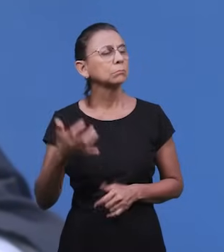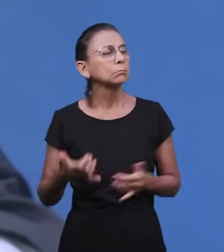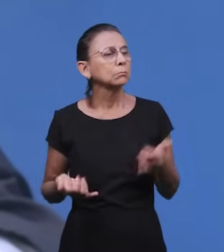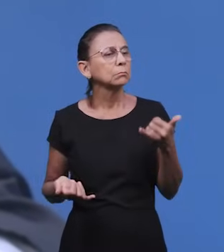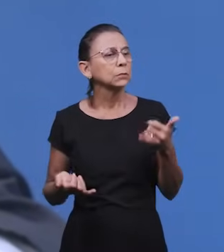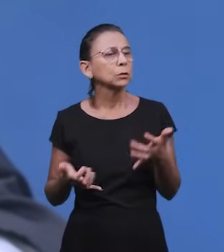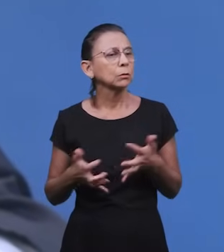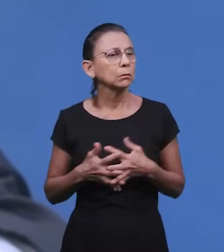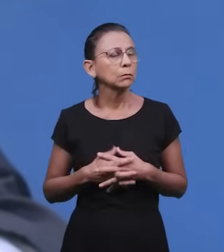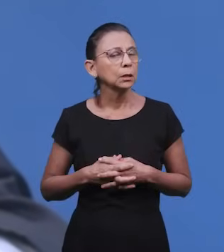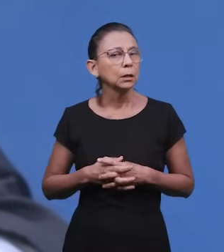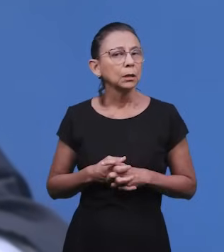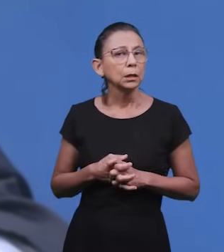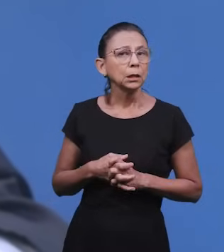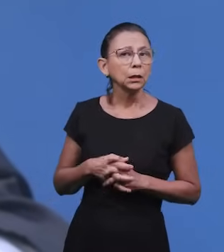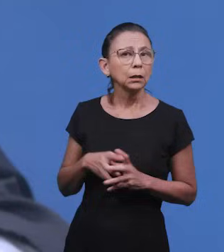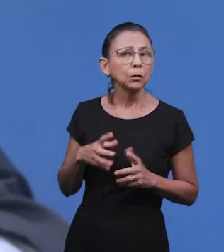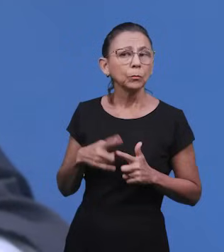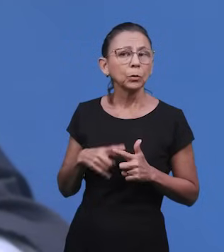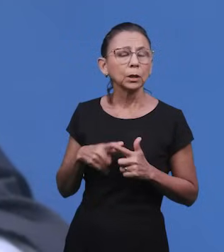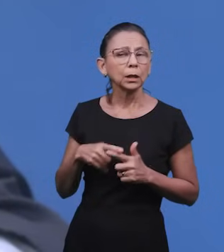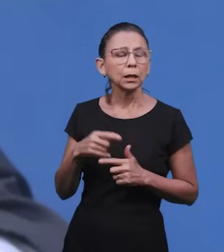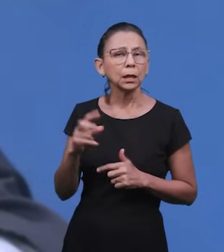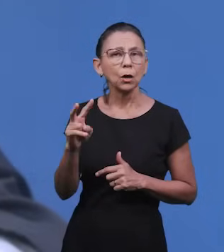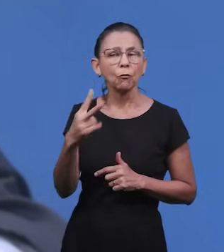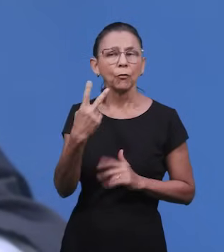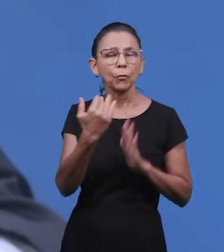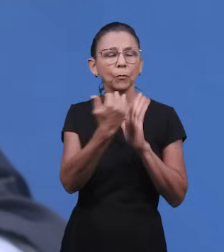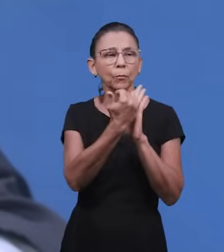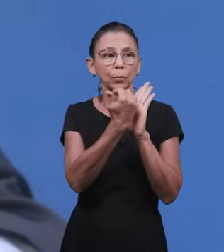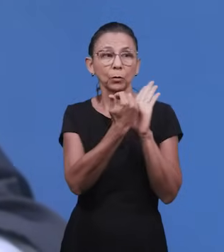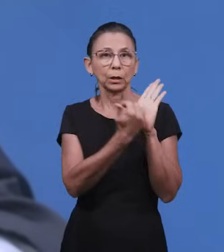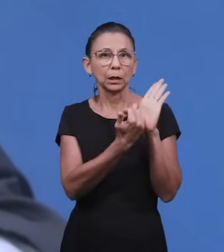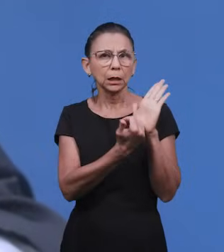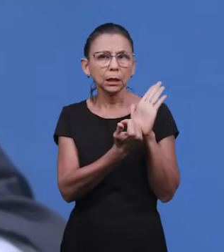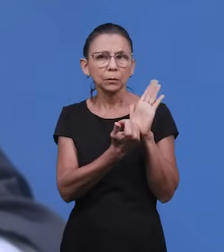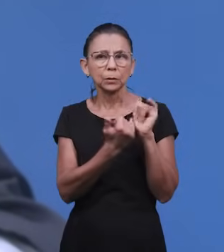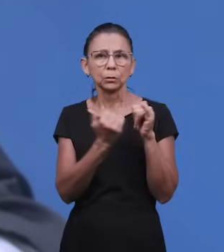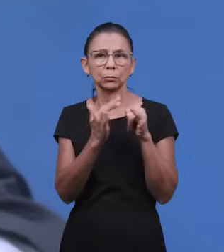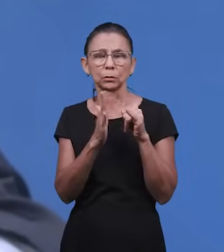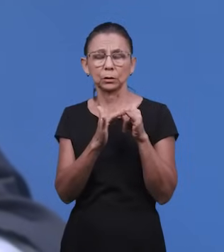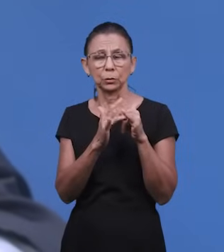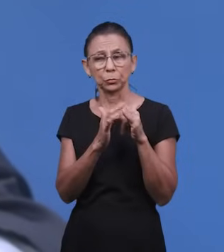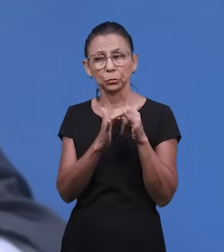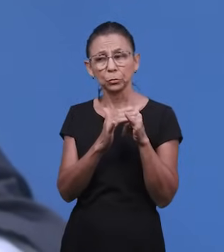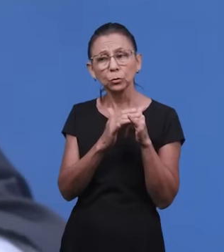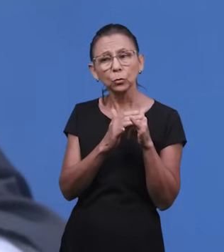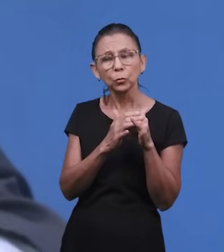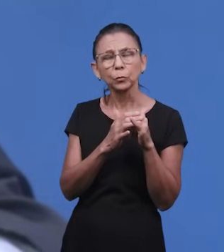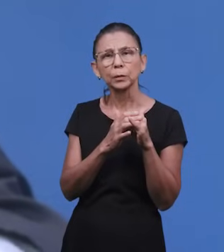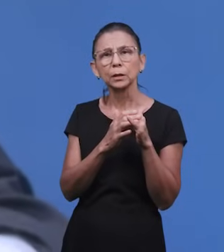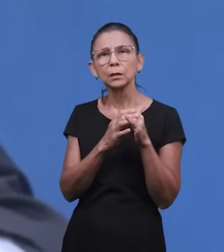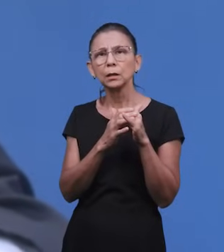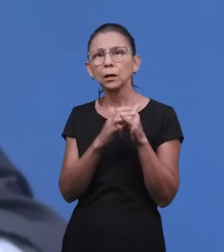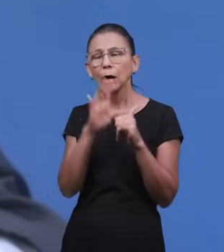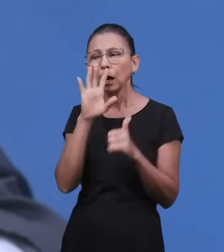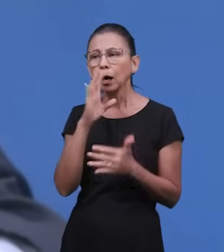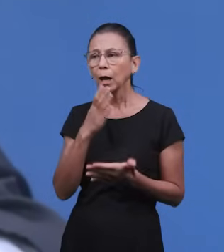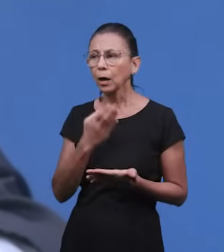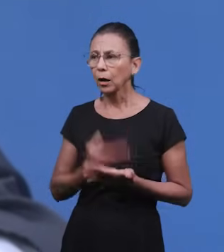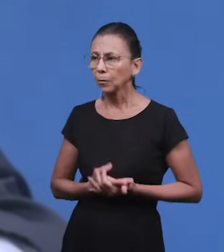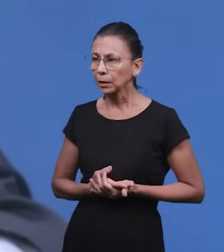Aí ele falou assim, não, que eu vi um programa de vocês no YouTube e